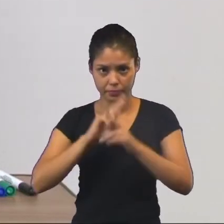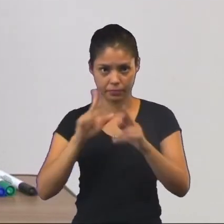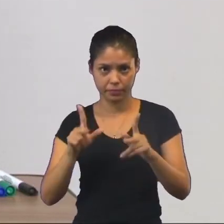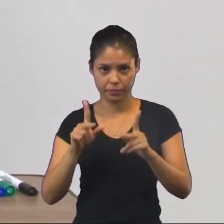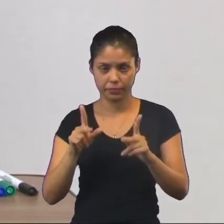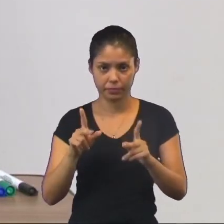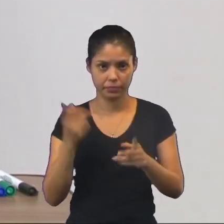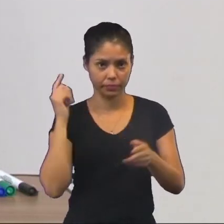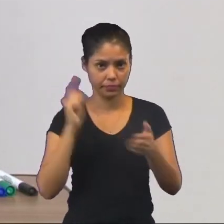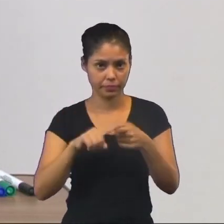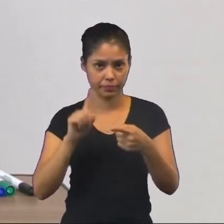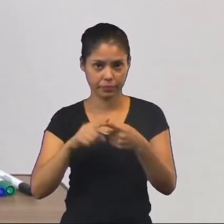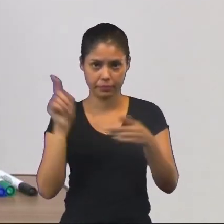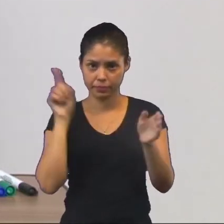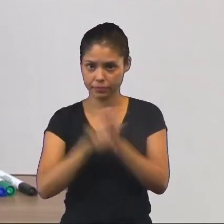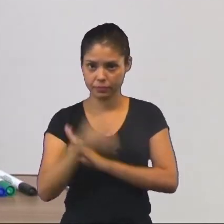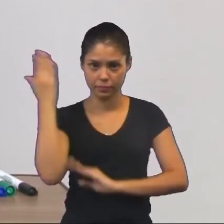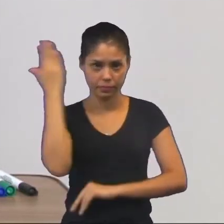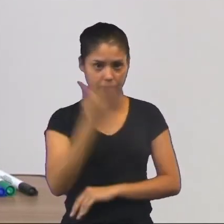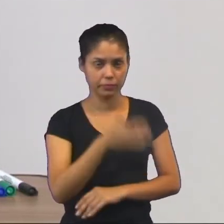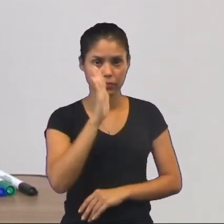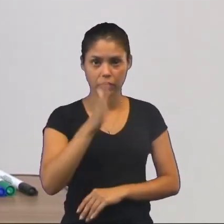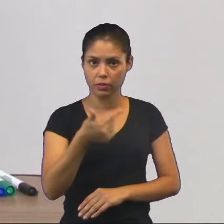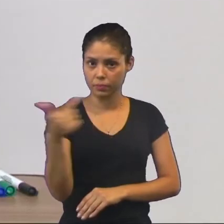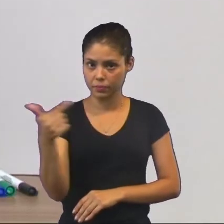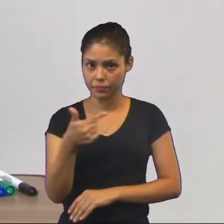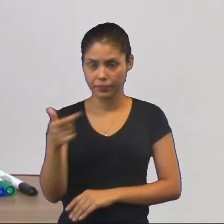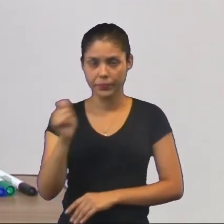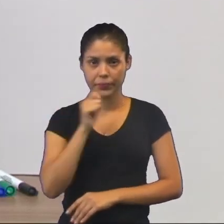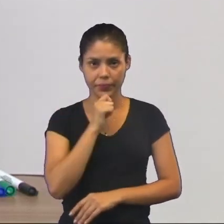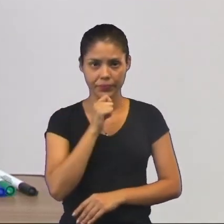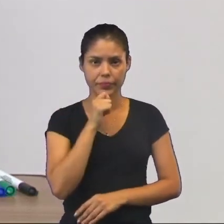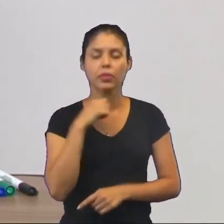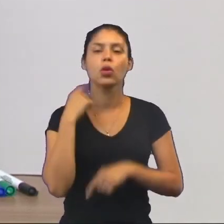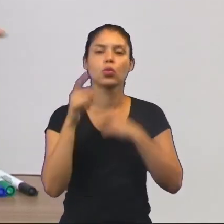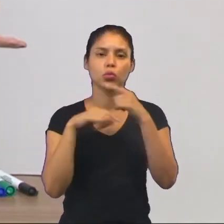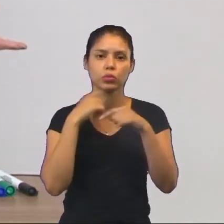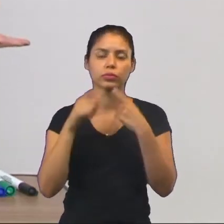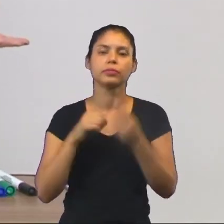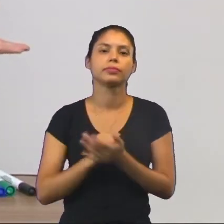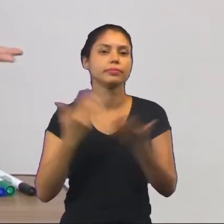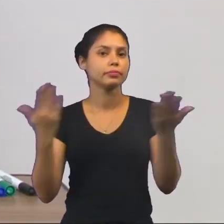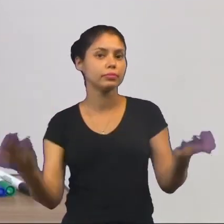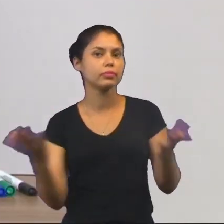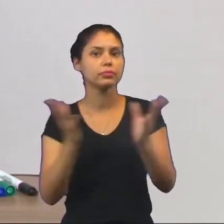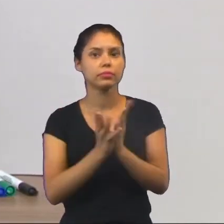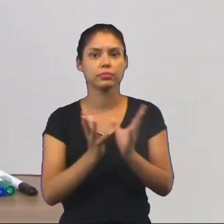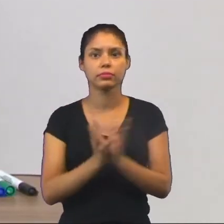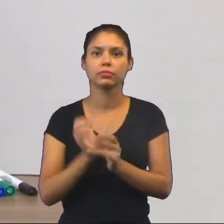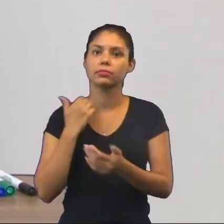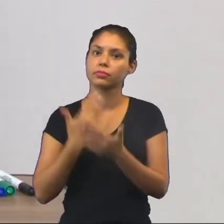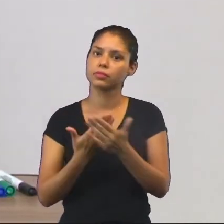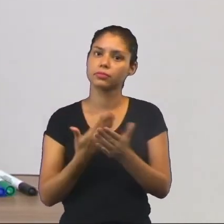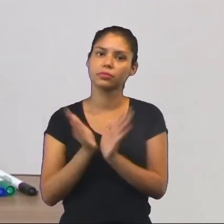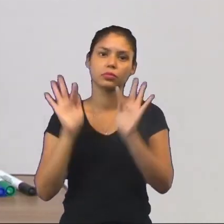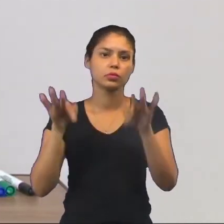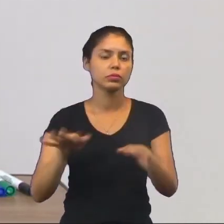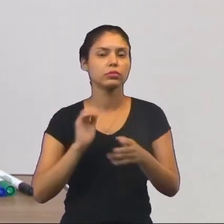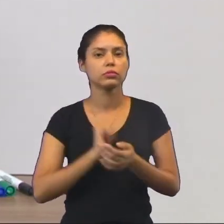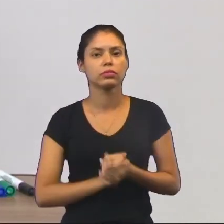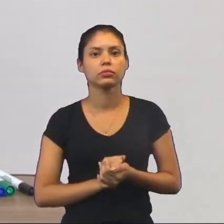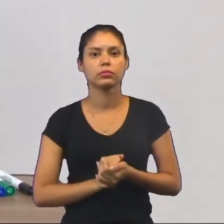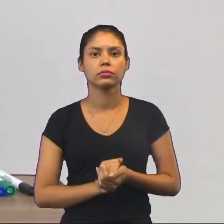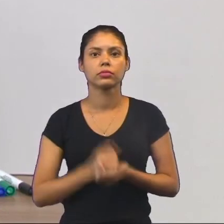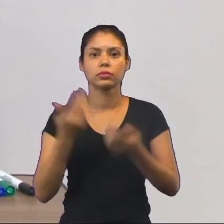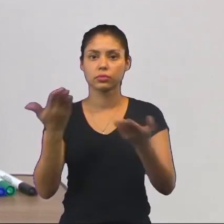A primeira é uma pergunta direta, já na segunda uma dúvida. E é isso, turminha. A nossa aula está chegando ao